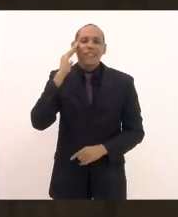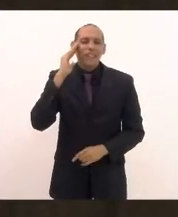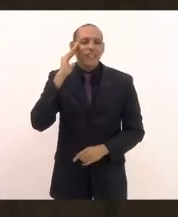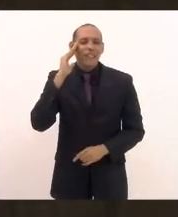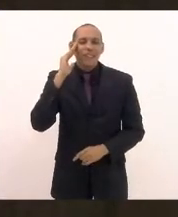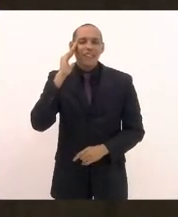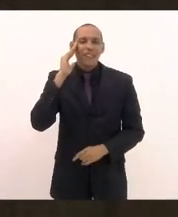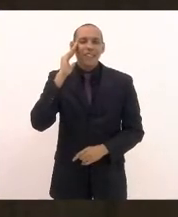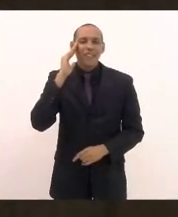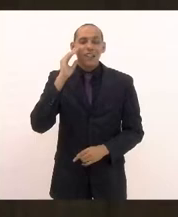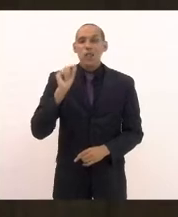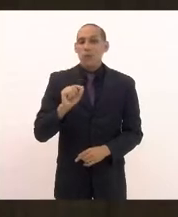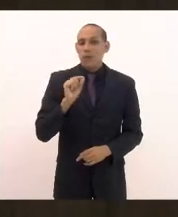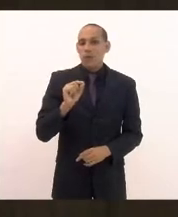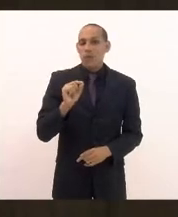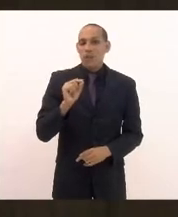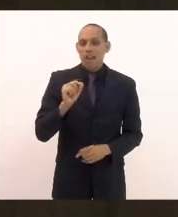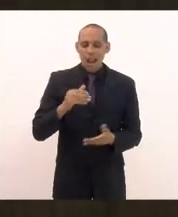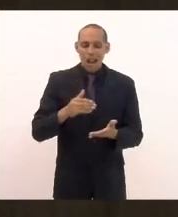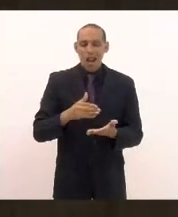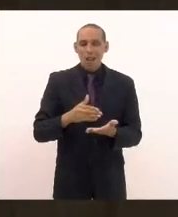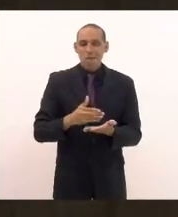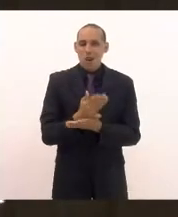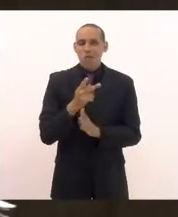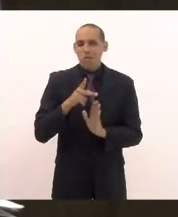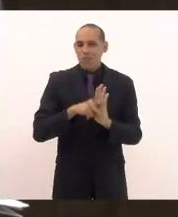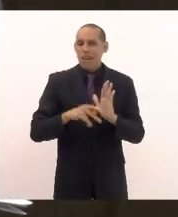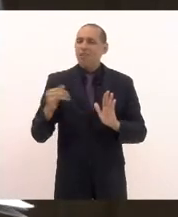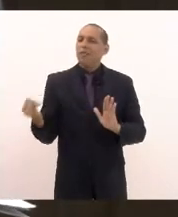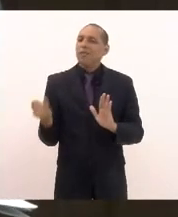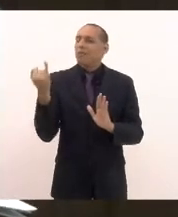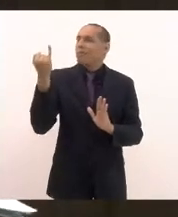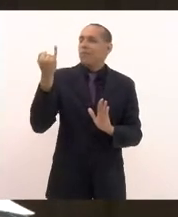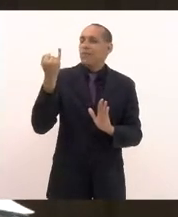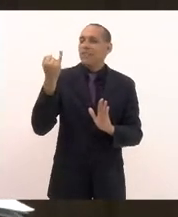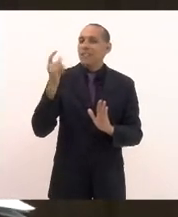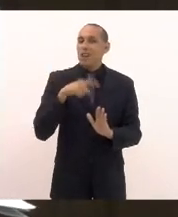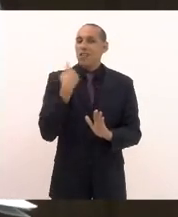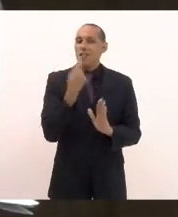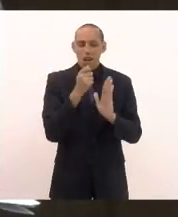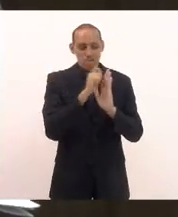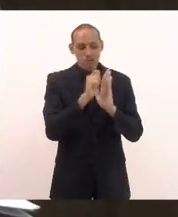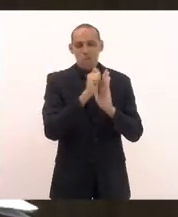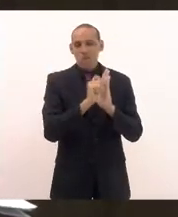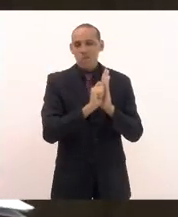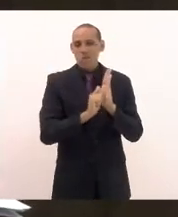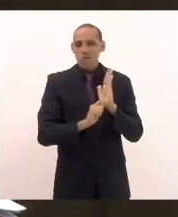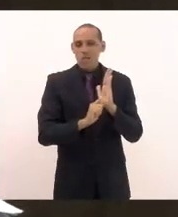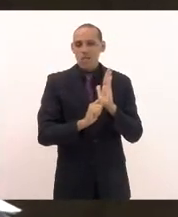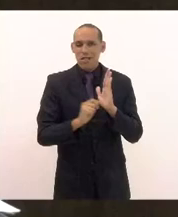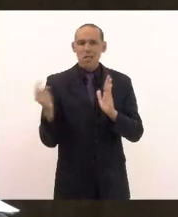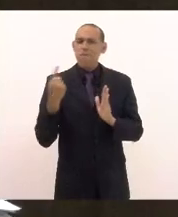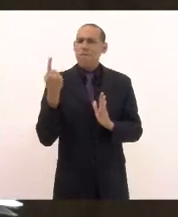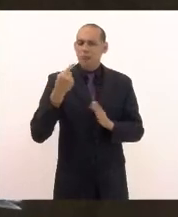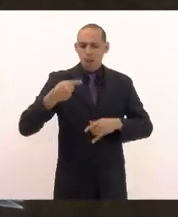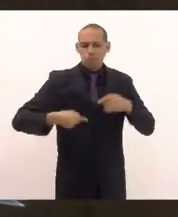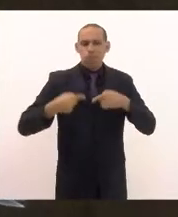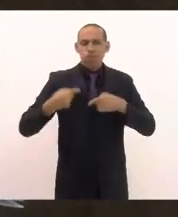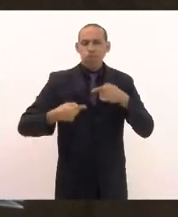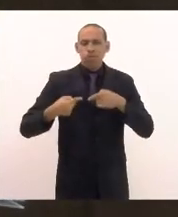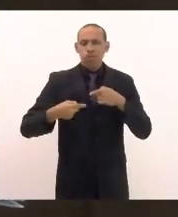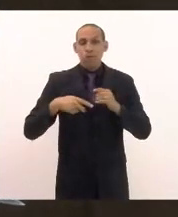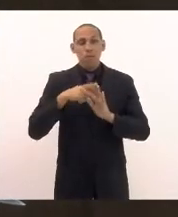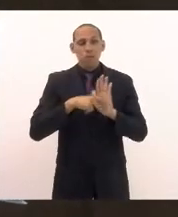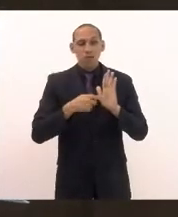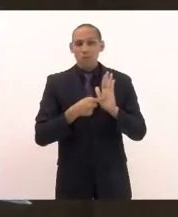a importância de aprovar esse projeto de nossa autoria em primeira discussão.